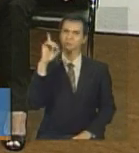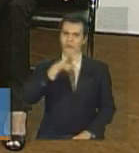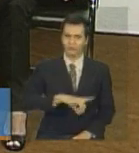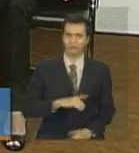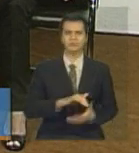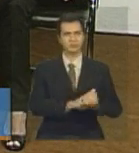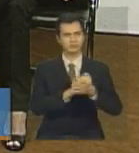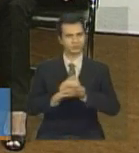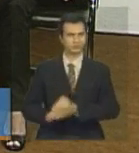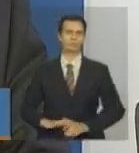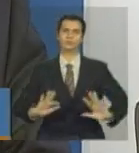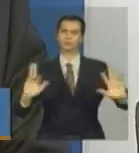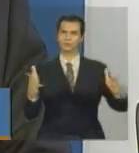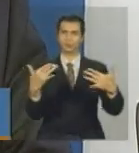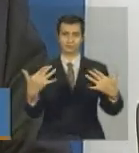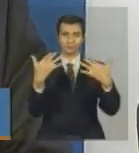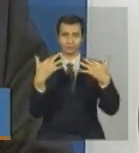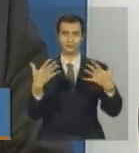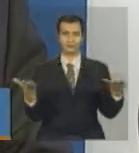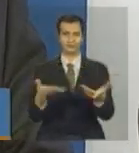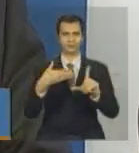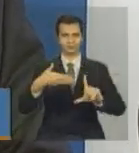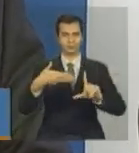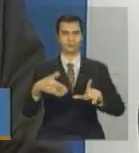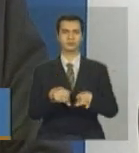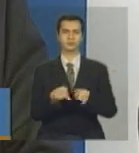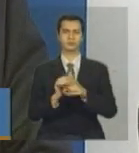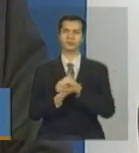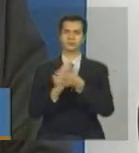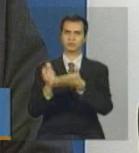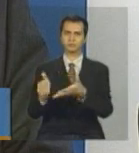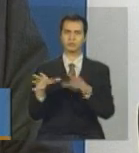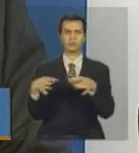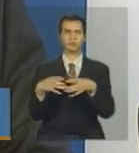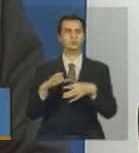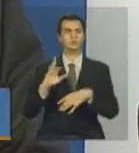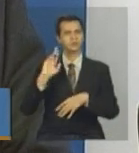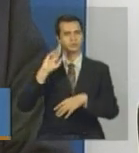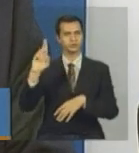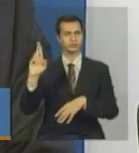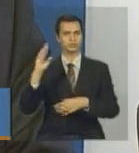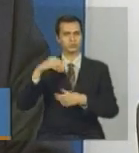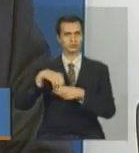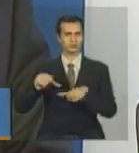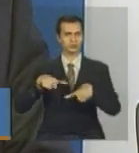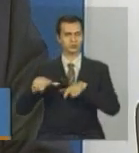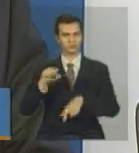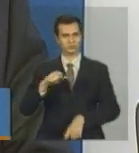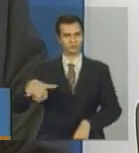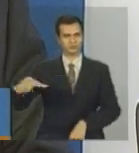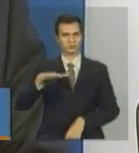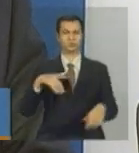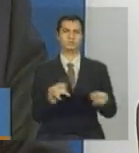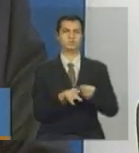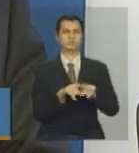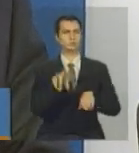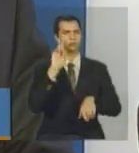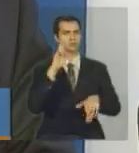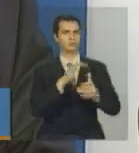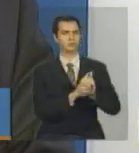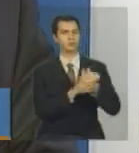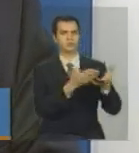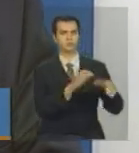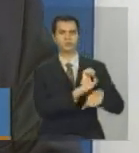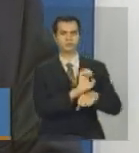aos gestores municipais da área da assistência social e do trabalho e também os gestores dos estados que vão